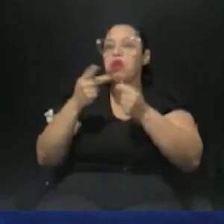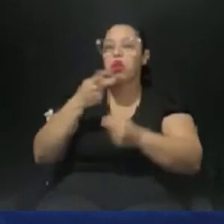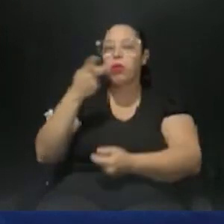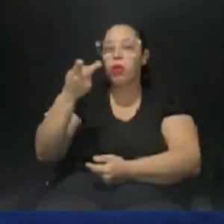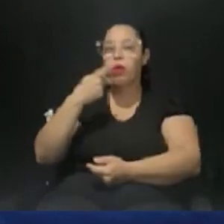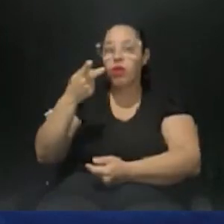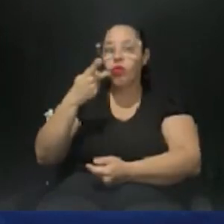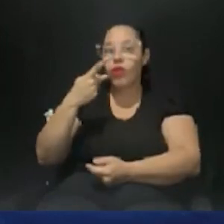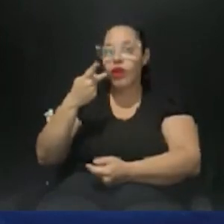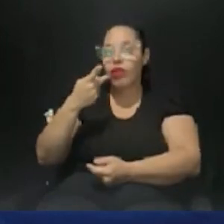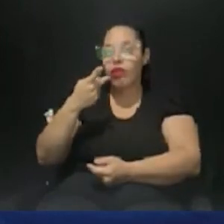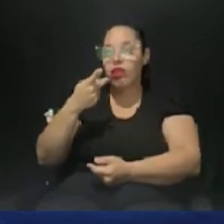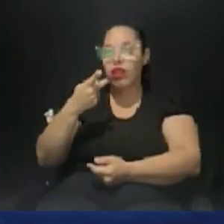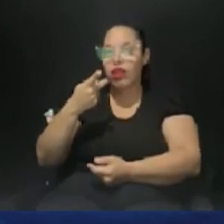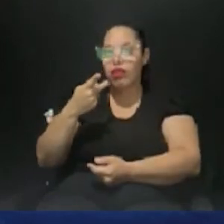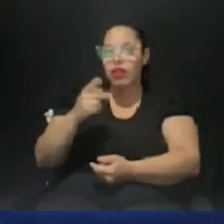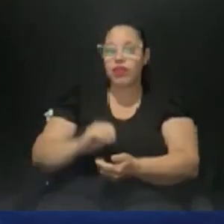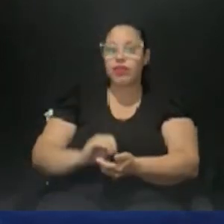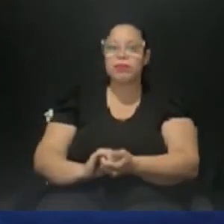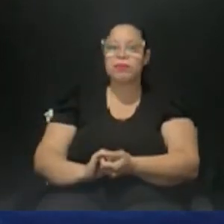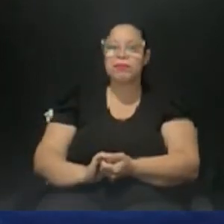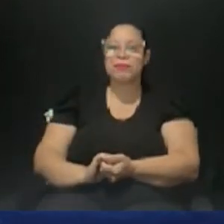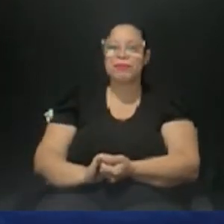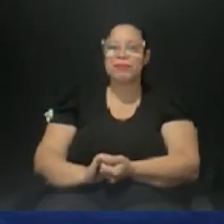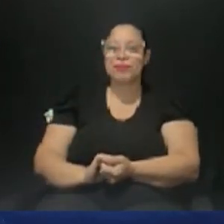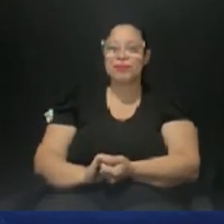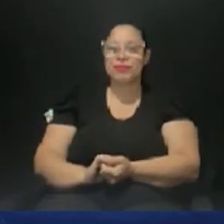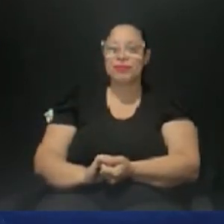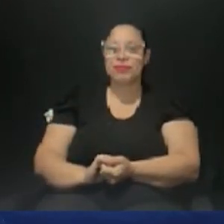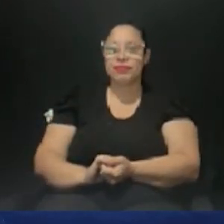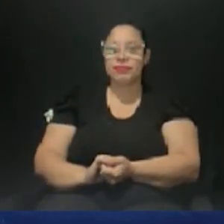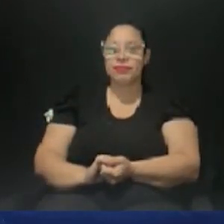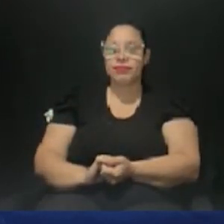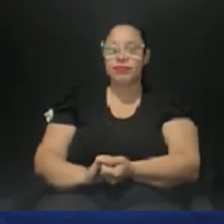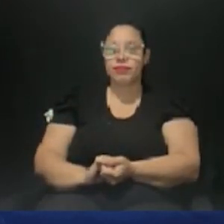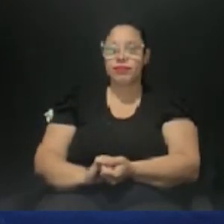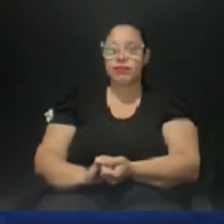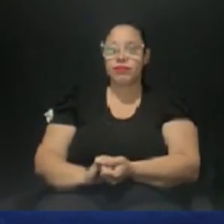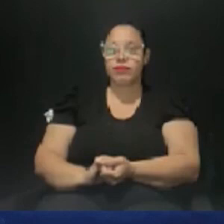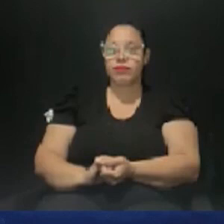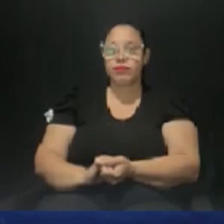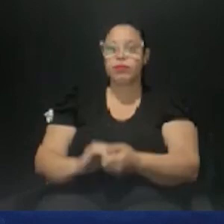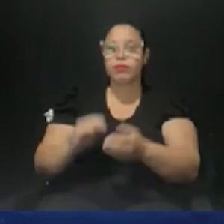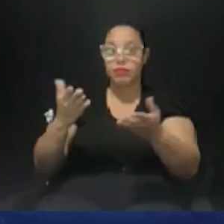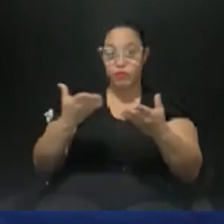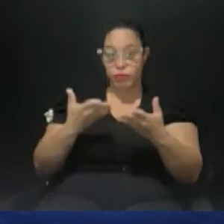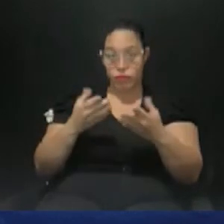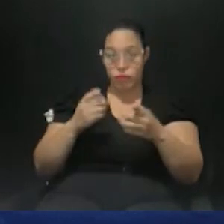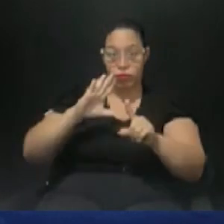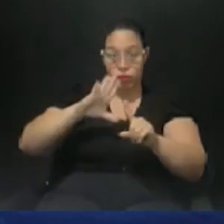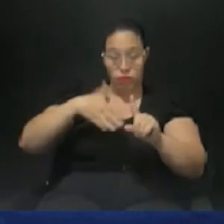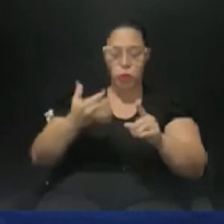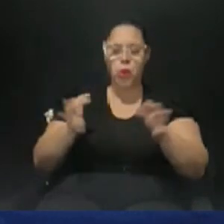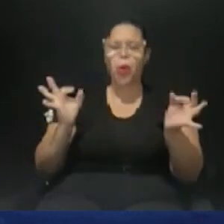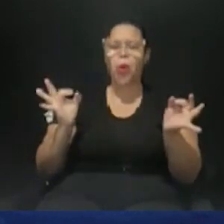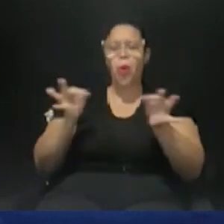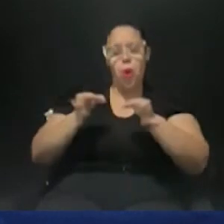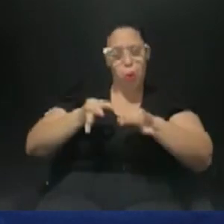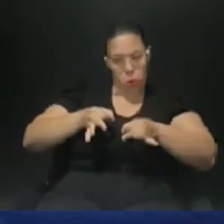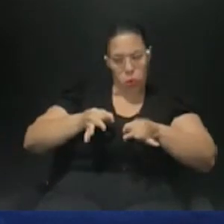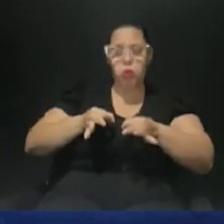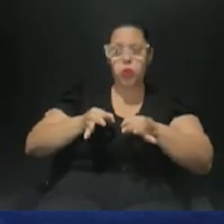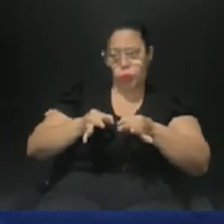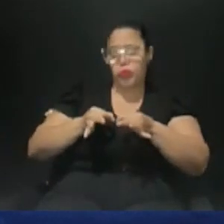Gente, é uma sessão singela, assim, mas de profundo significado. Na verdade, a gente quis marcar, né,